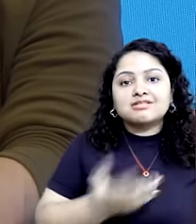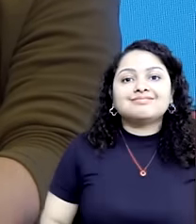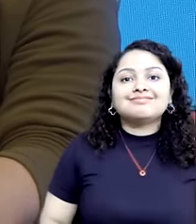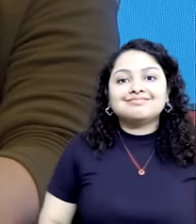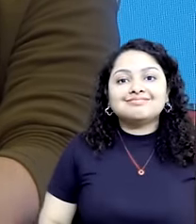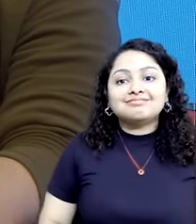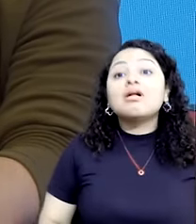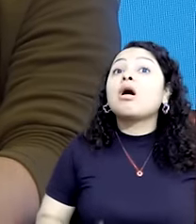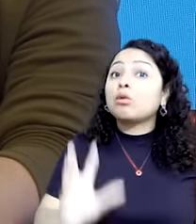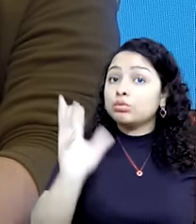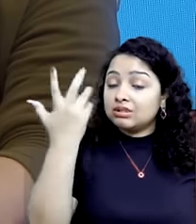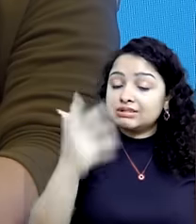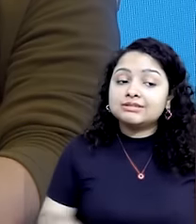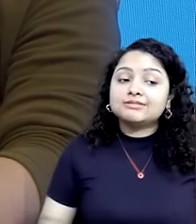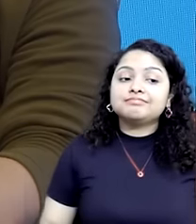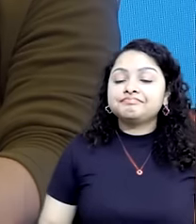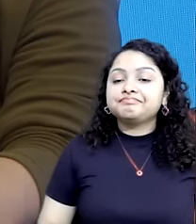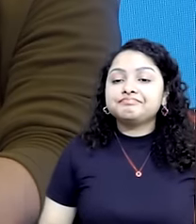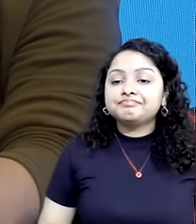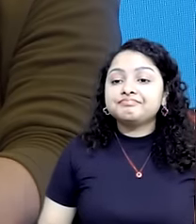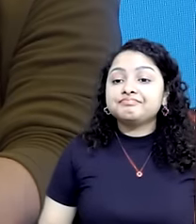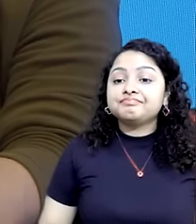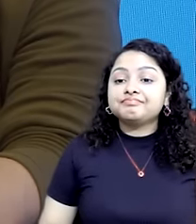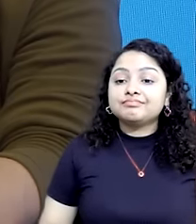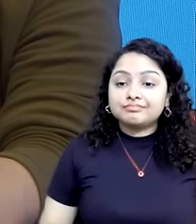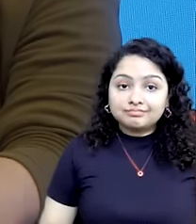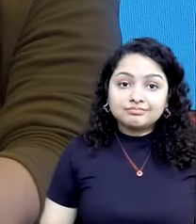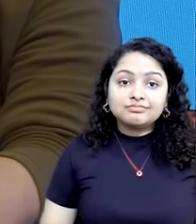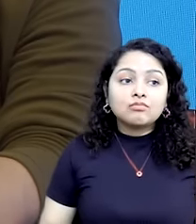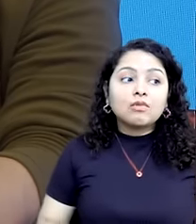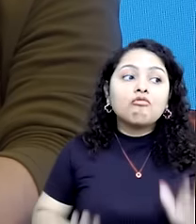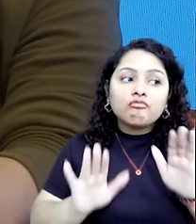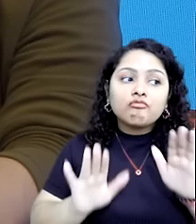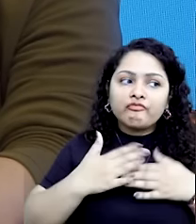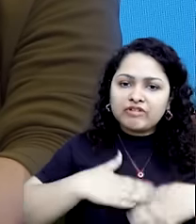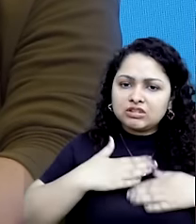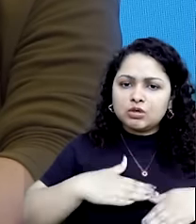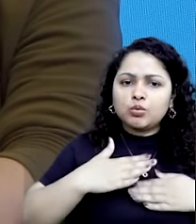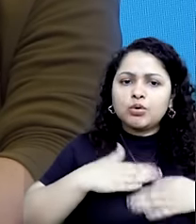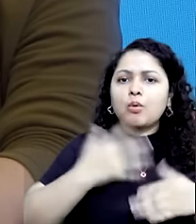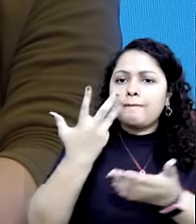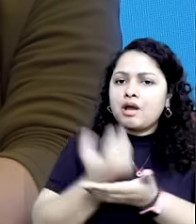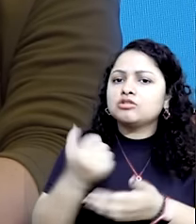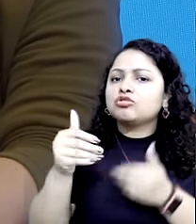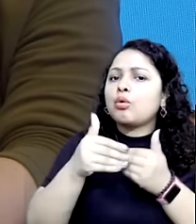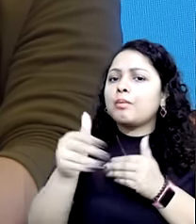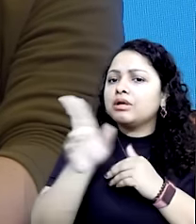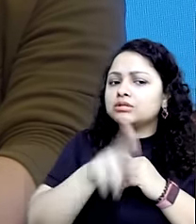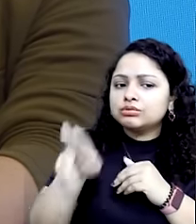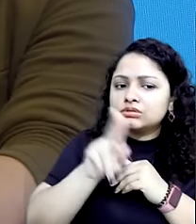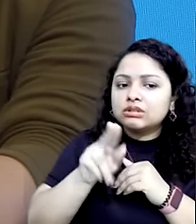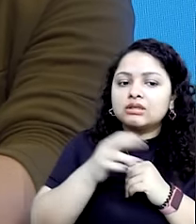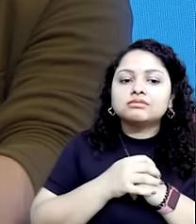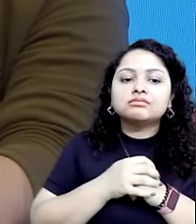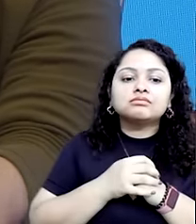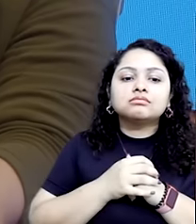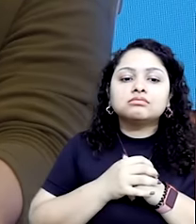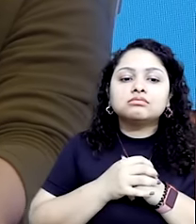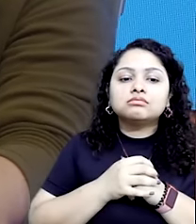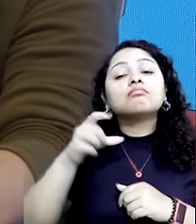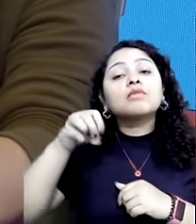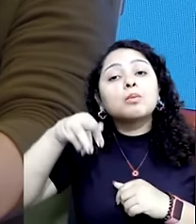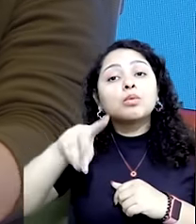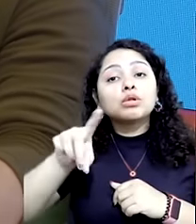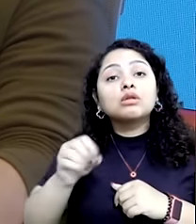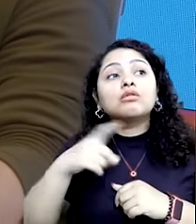isso acontece você entendeu então eu eu falo assim Vamos por partes baixa começa a utilizar vai nos modelos Ah eu não achei nenhum modelo então